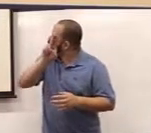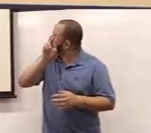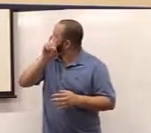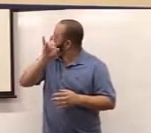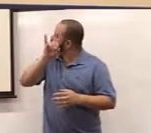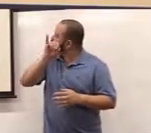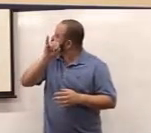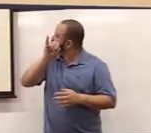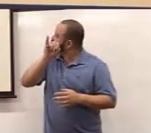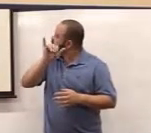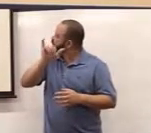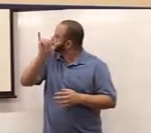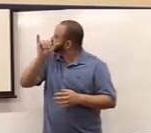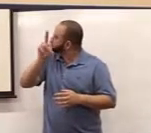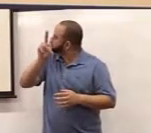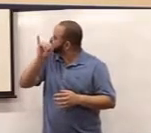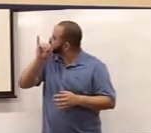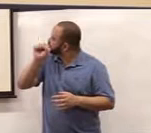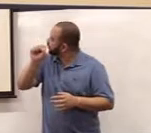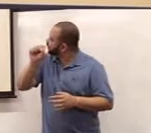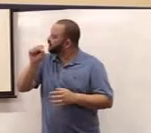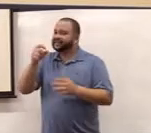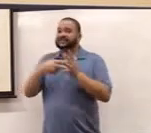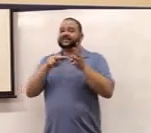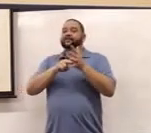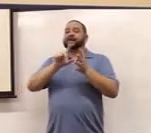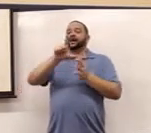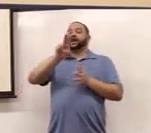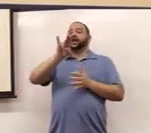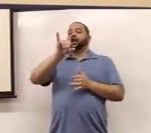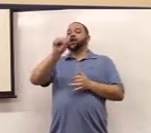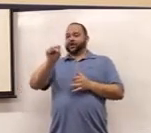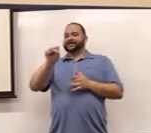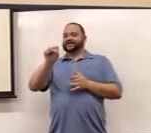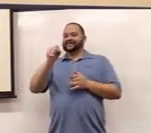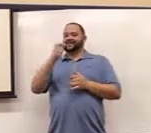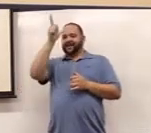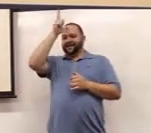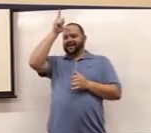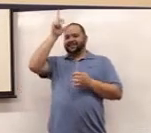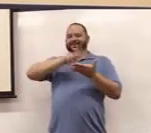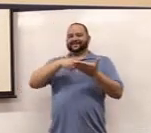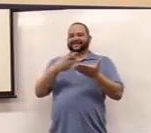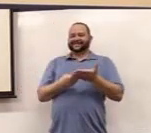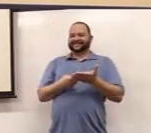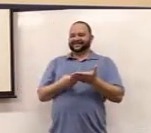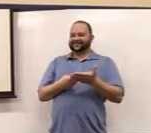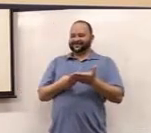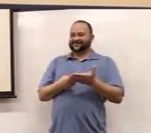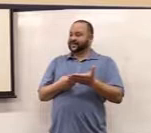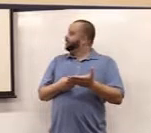É Luiz. Luiz em alemão é Ludwig. Van é do. Quer dizer